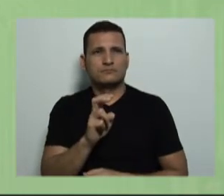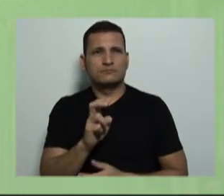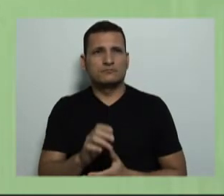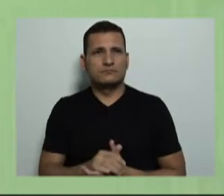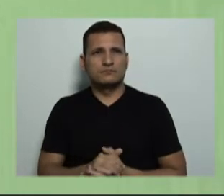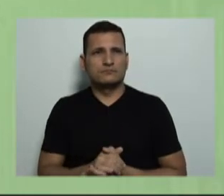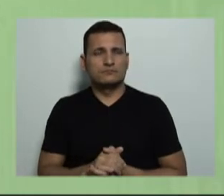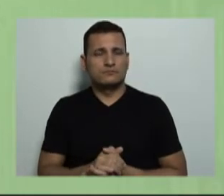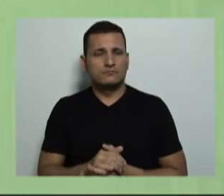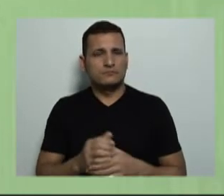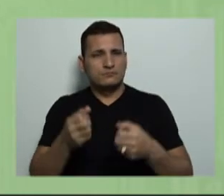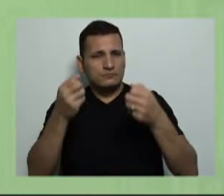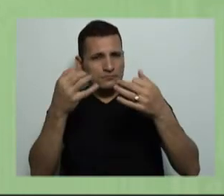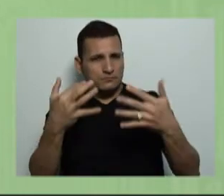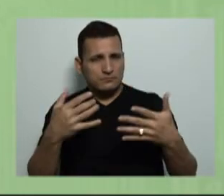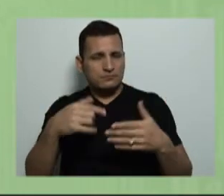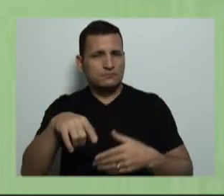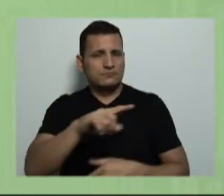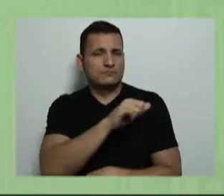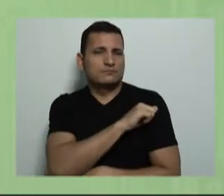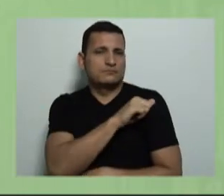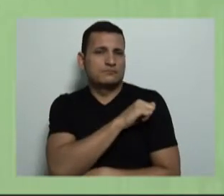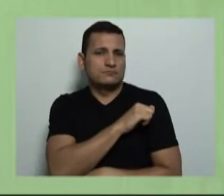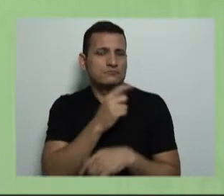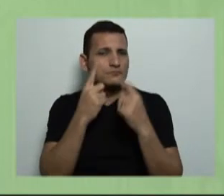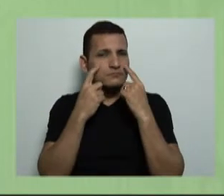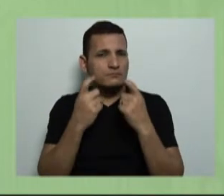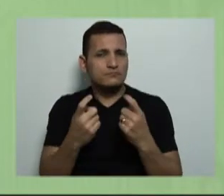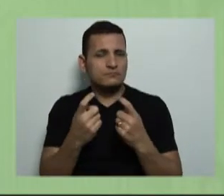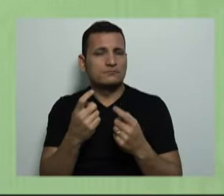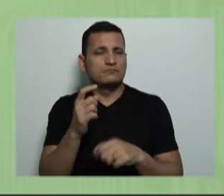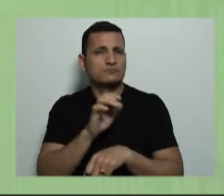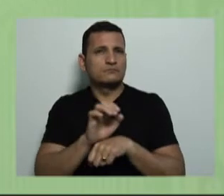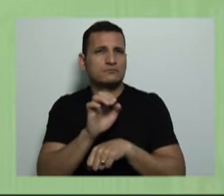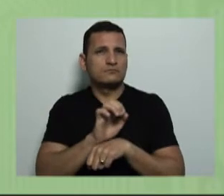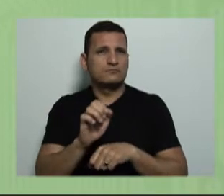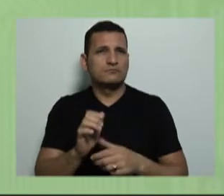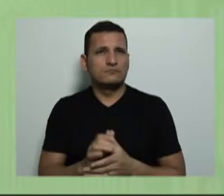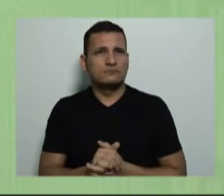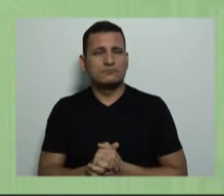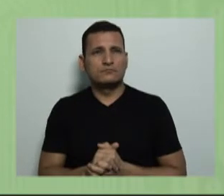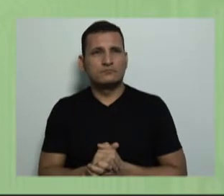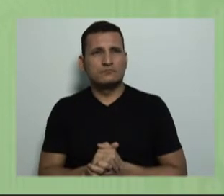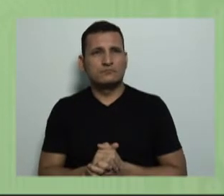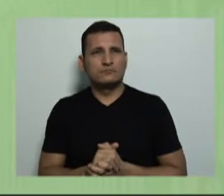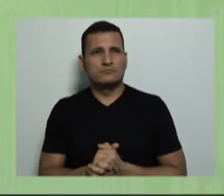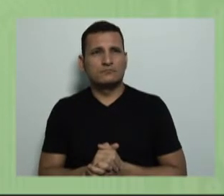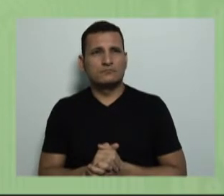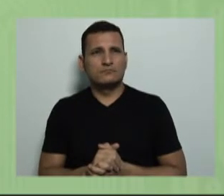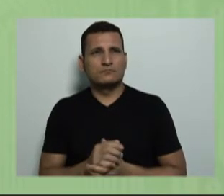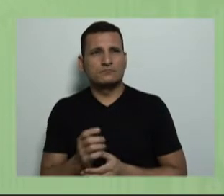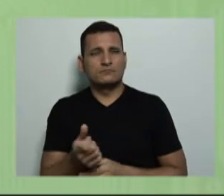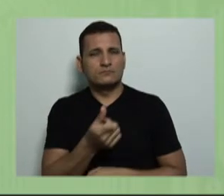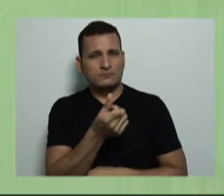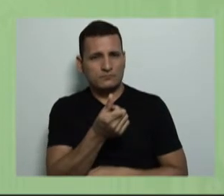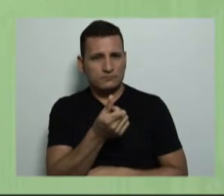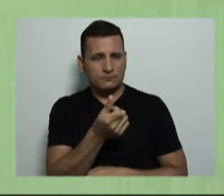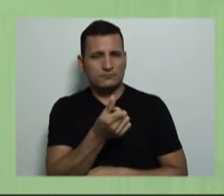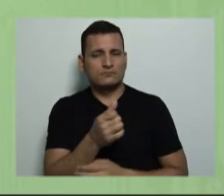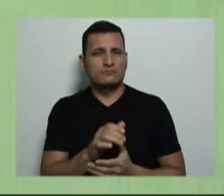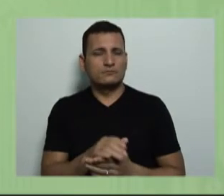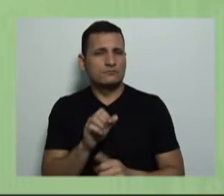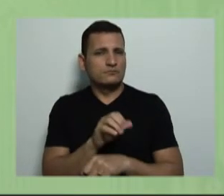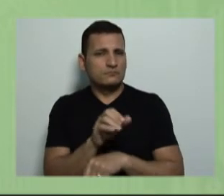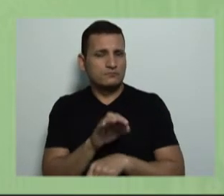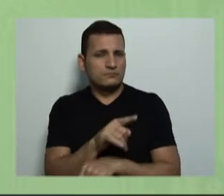esclarecer aos estudantes temas de interesse sobre o estágio. Sexto, orientar o estudante na